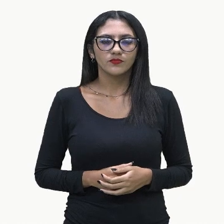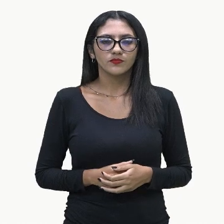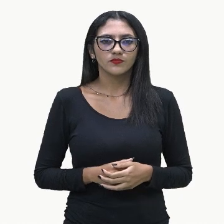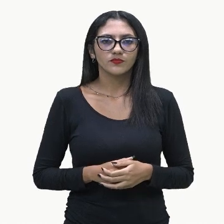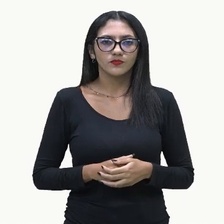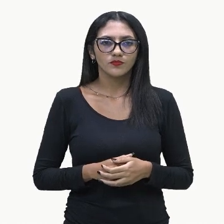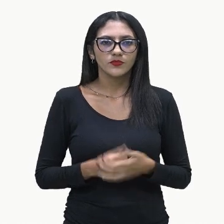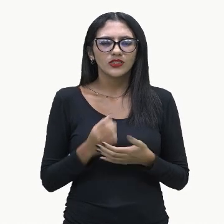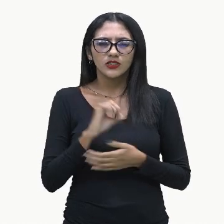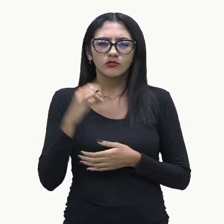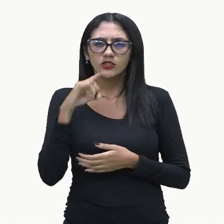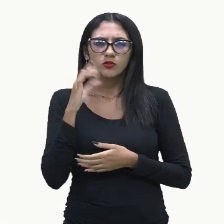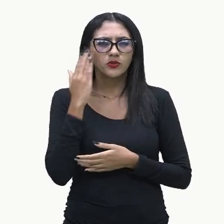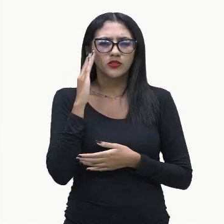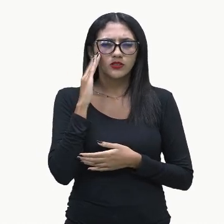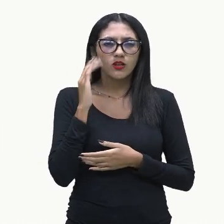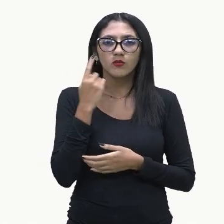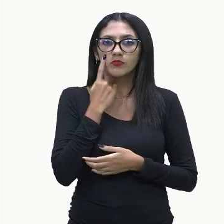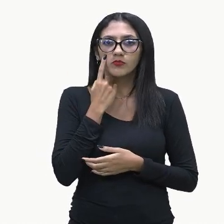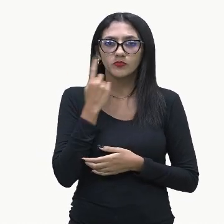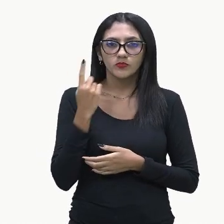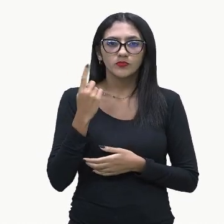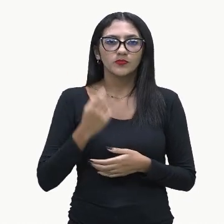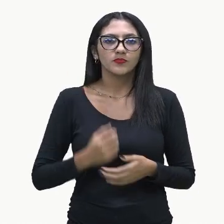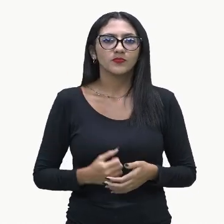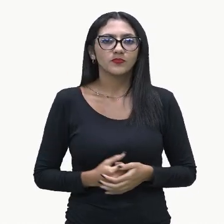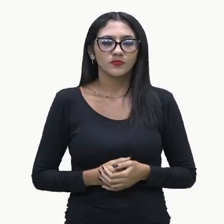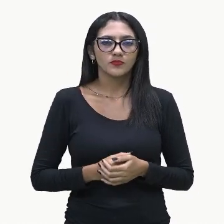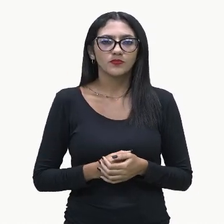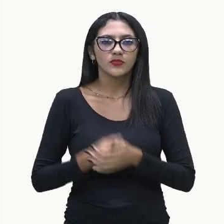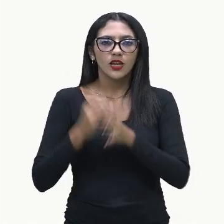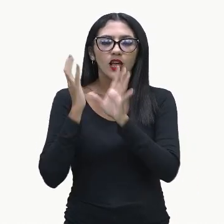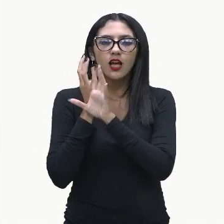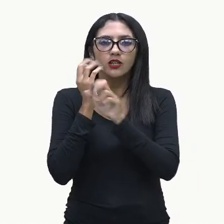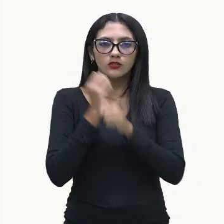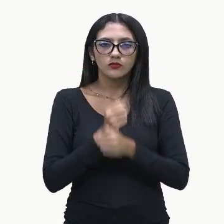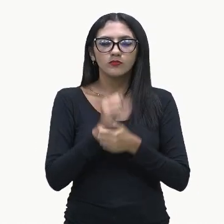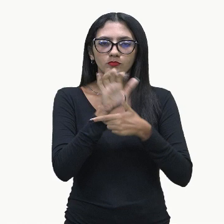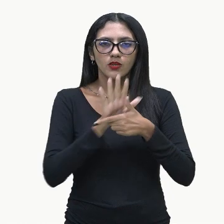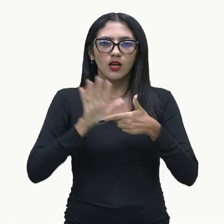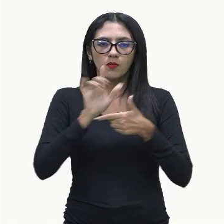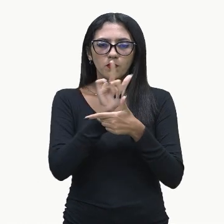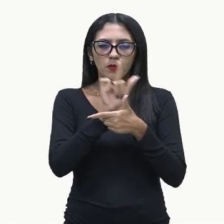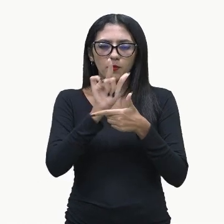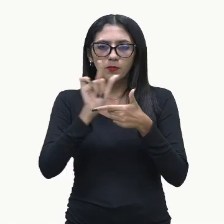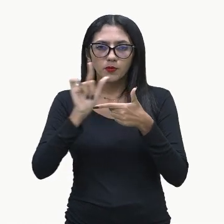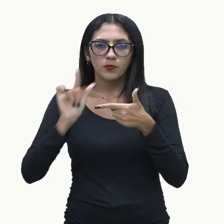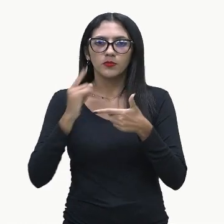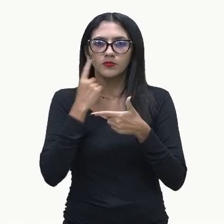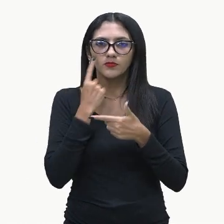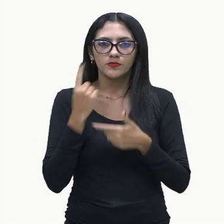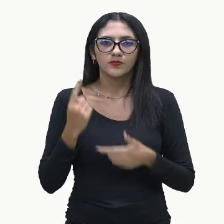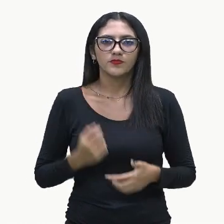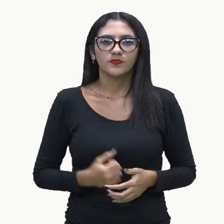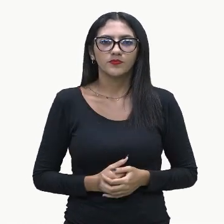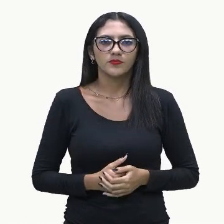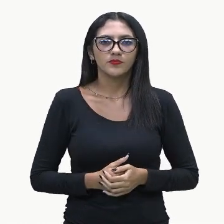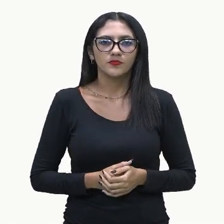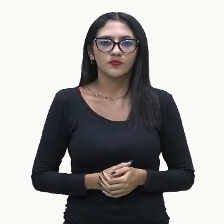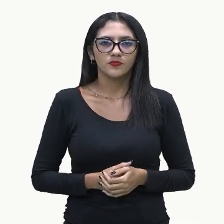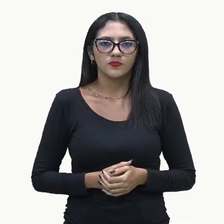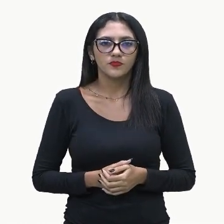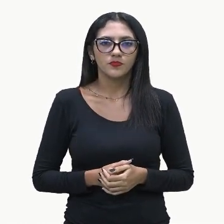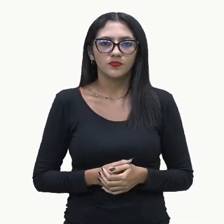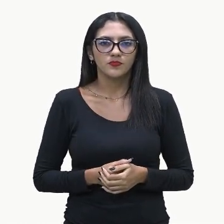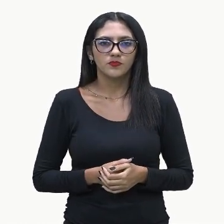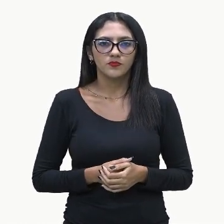que deu 9? 1, 2, 3, 4, 5, 6, 7, 8, 9. Ok? Aqui que é 4. 1, 2, 3, 4, 5, 6,